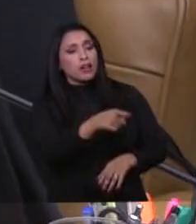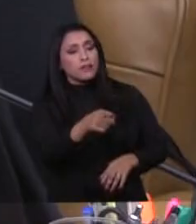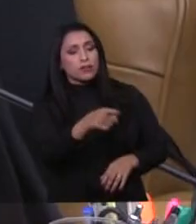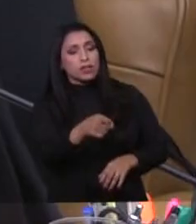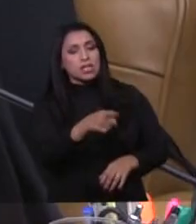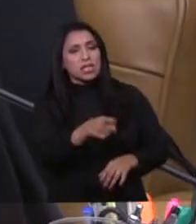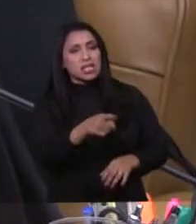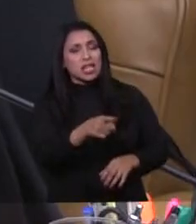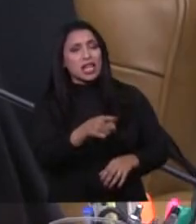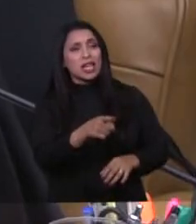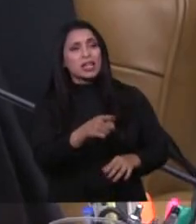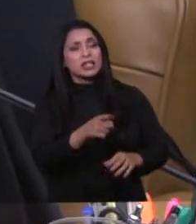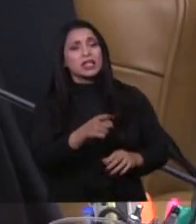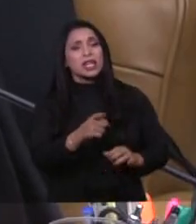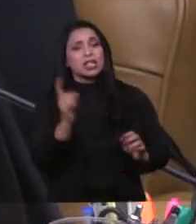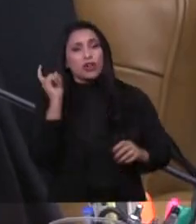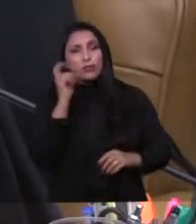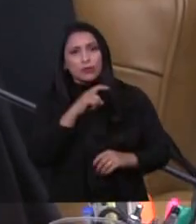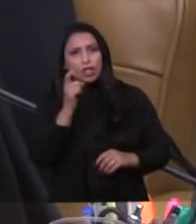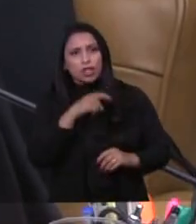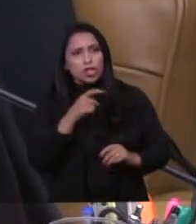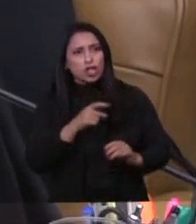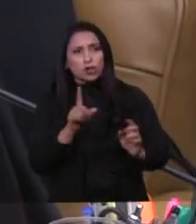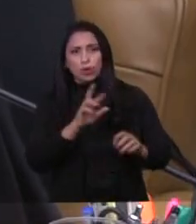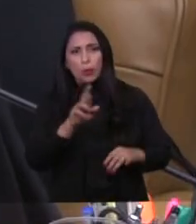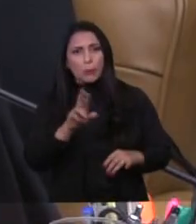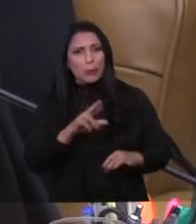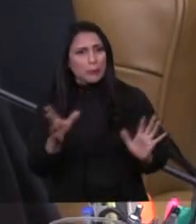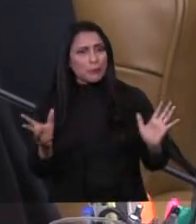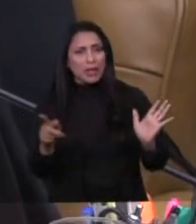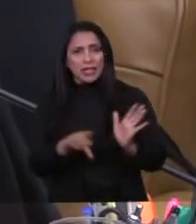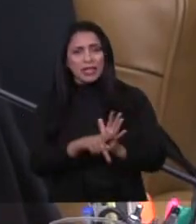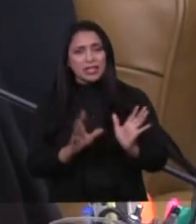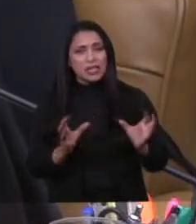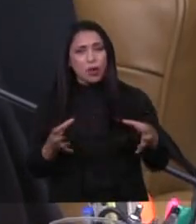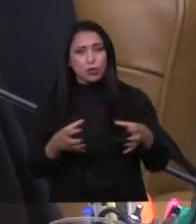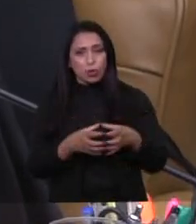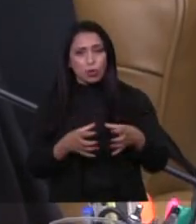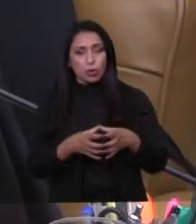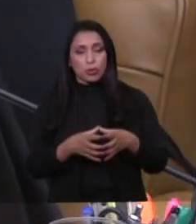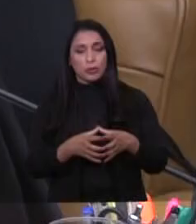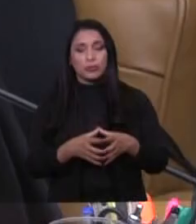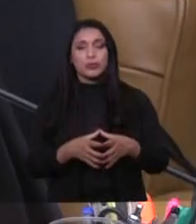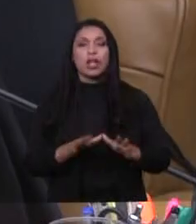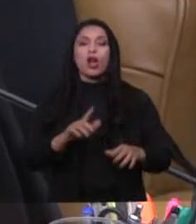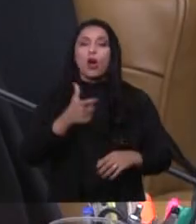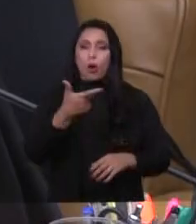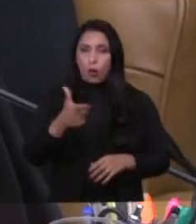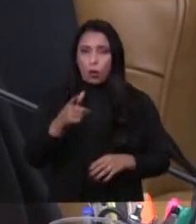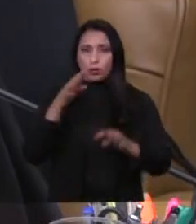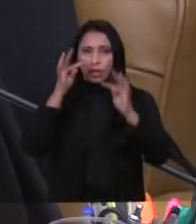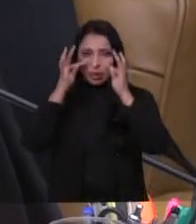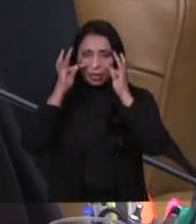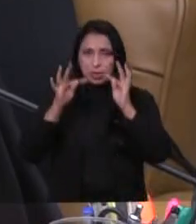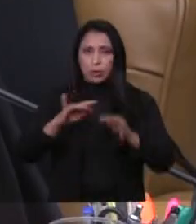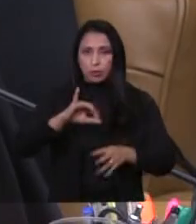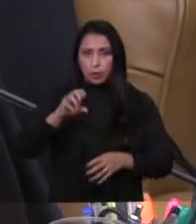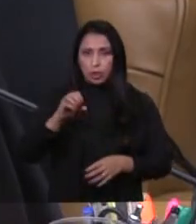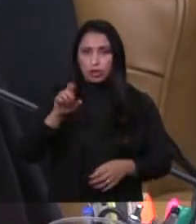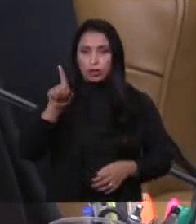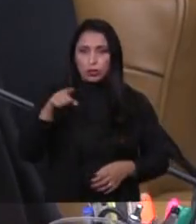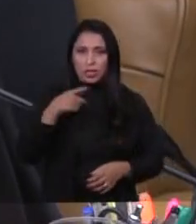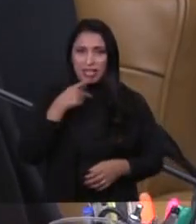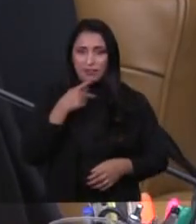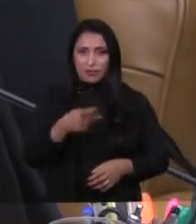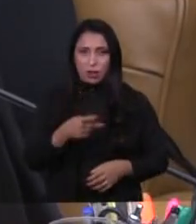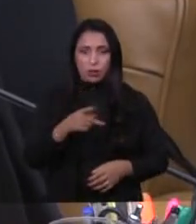infiltrados. O depoimento da testemunha José Eduardo Natali, nos autos da ação penal 1502,